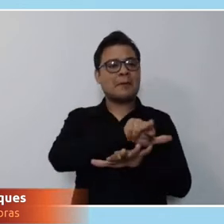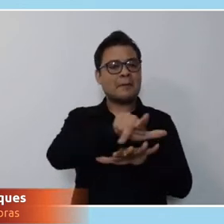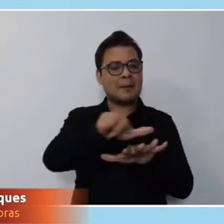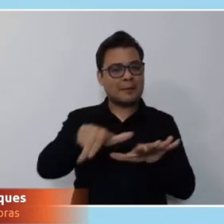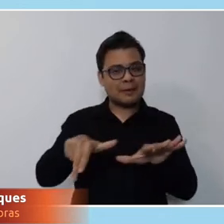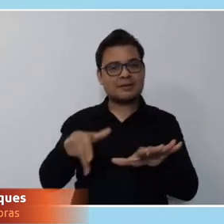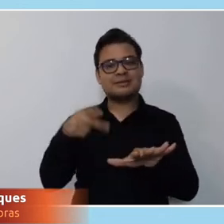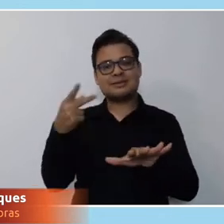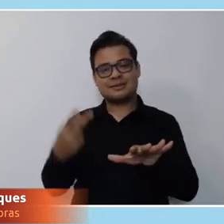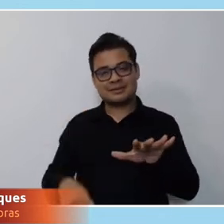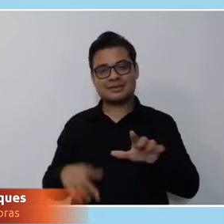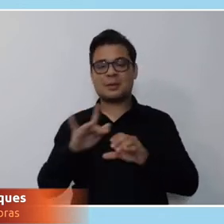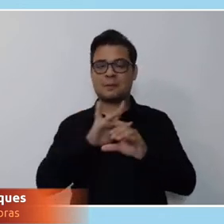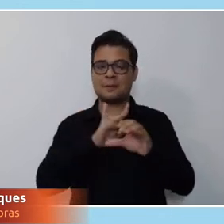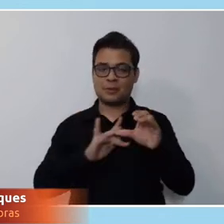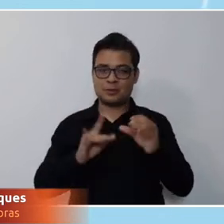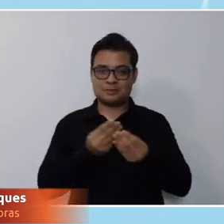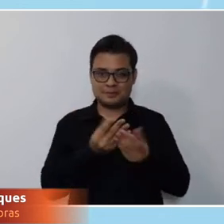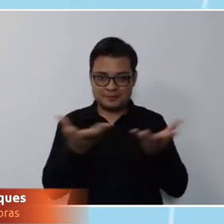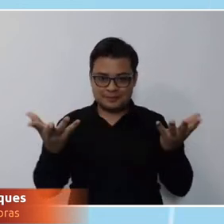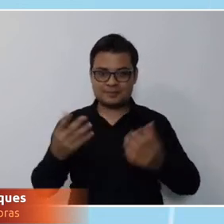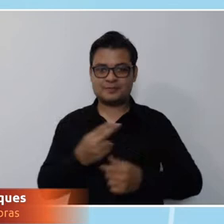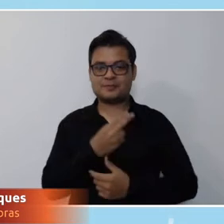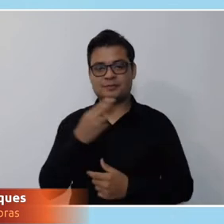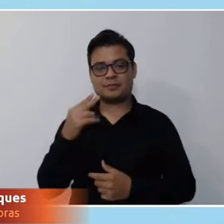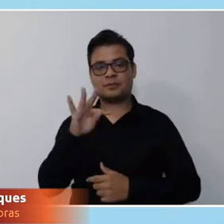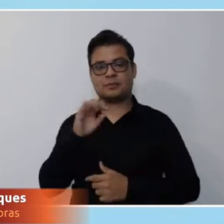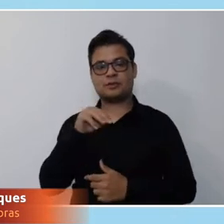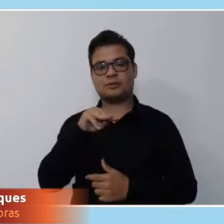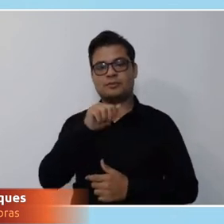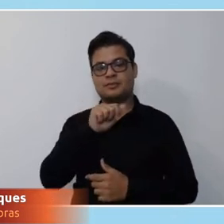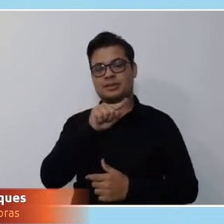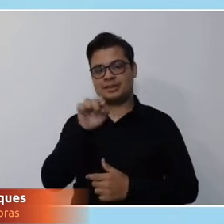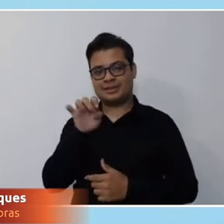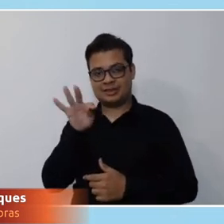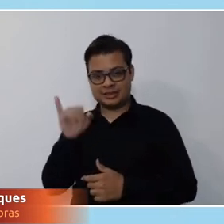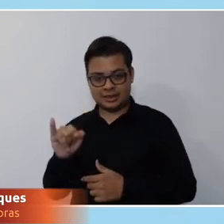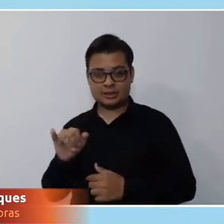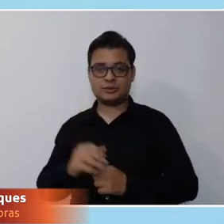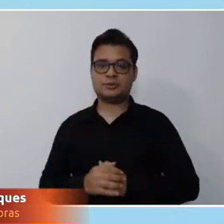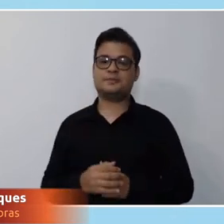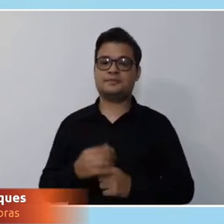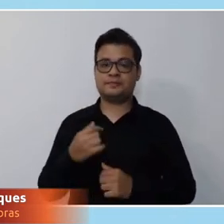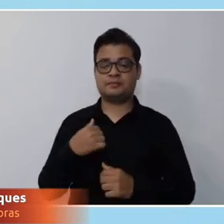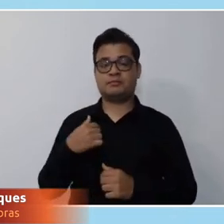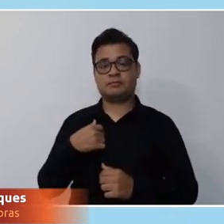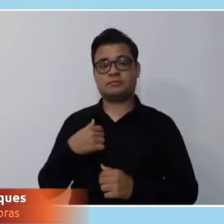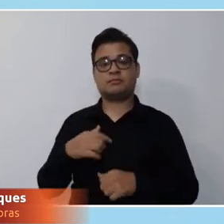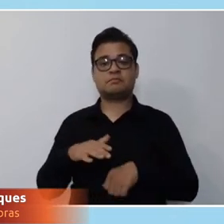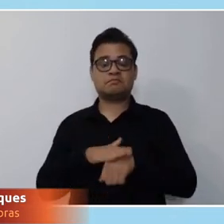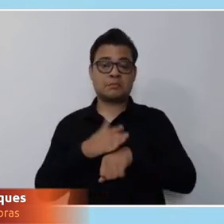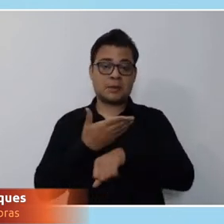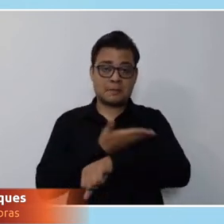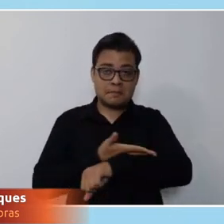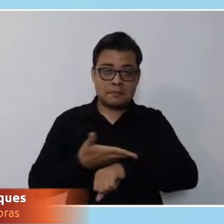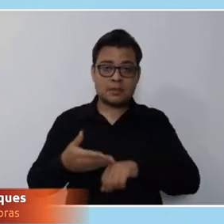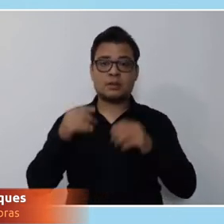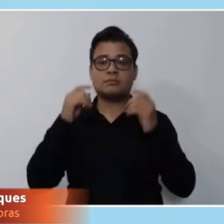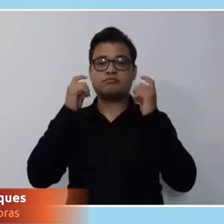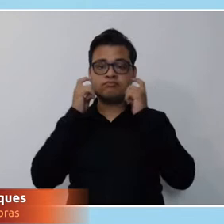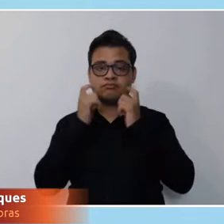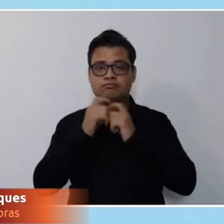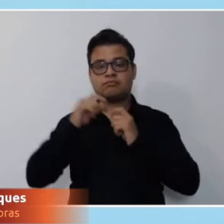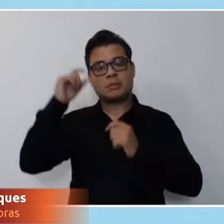onde o Conexões é emitido. Eu sou o Hugo Tomazetti, estou aqui em Sevilha, um homem branco com cabelo preto e barba. Hoje estou com um